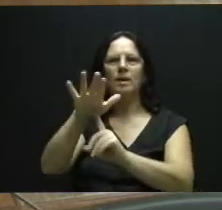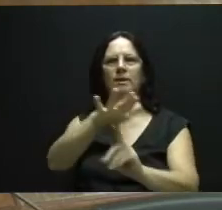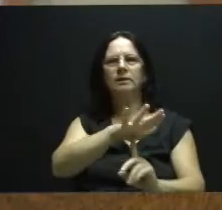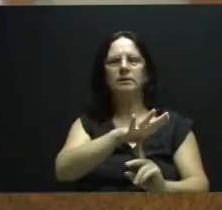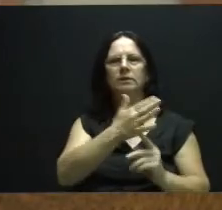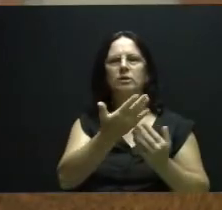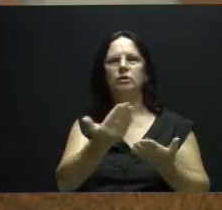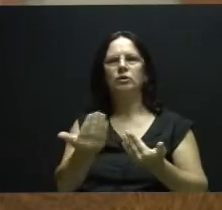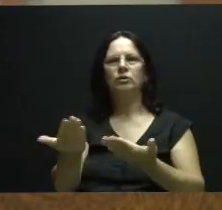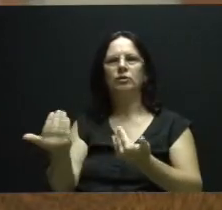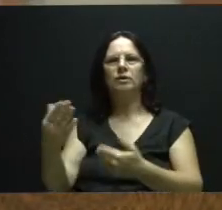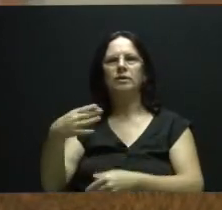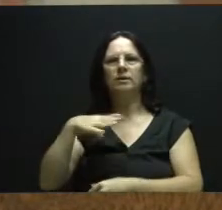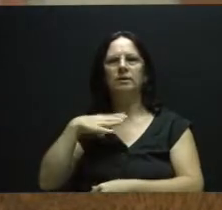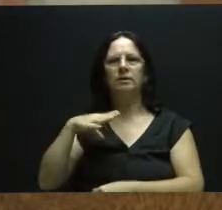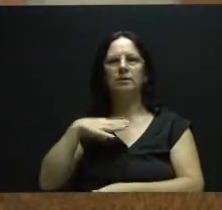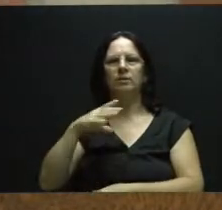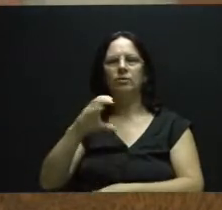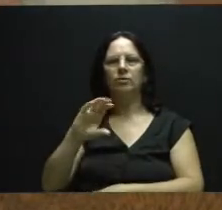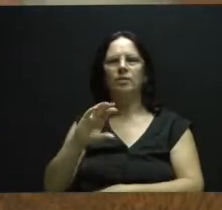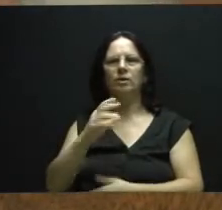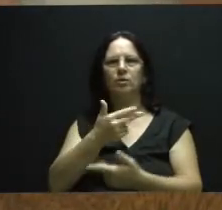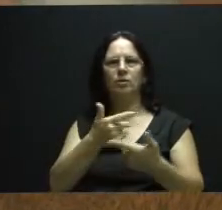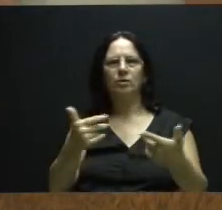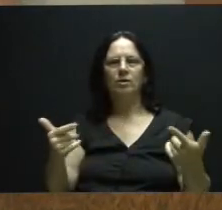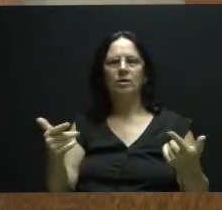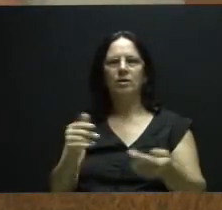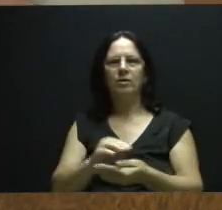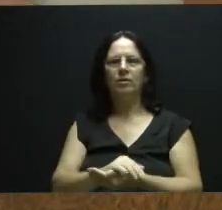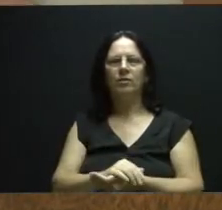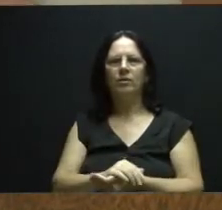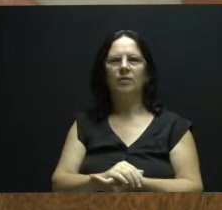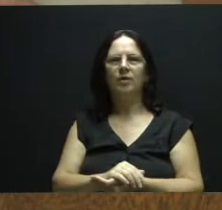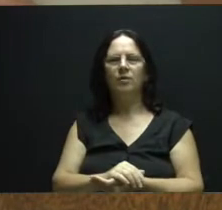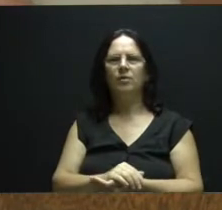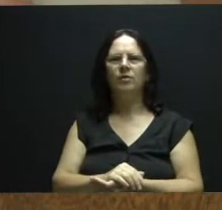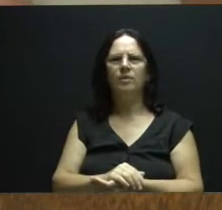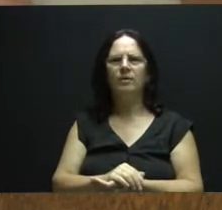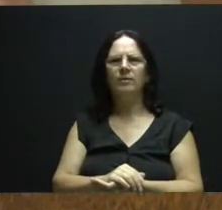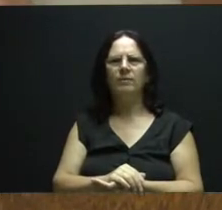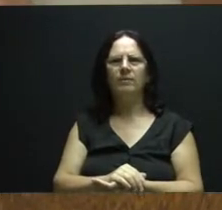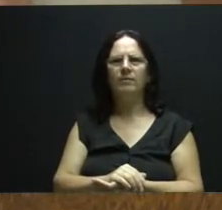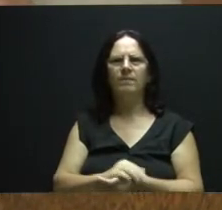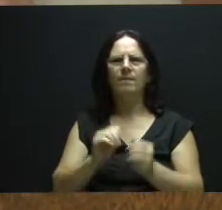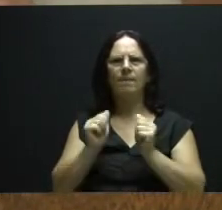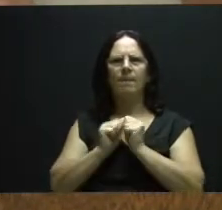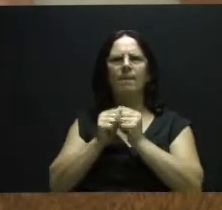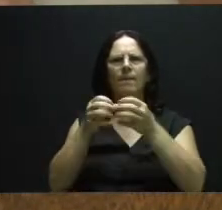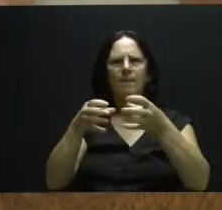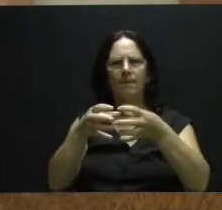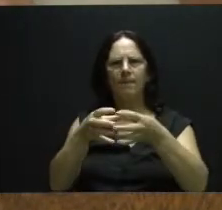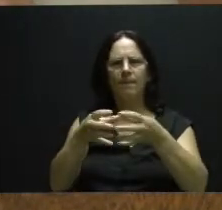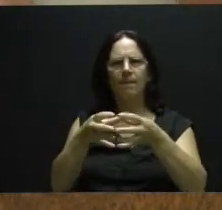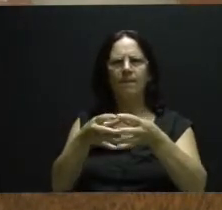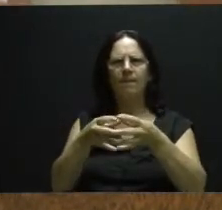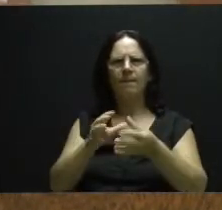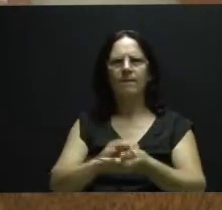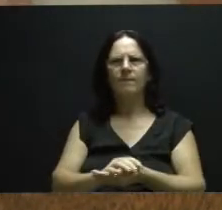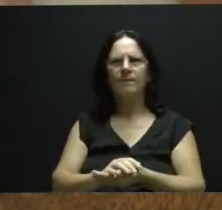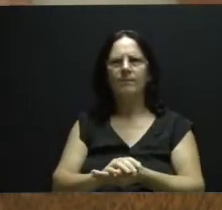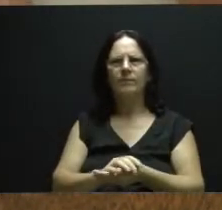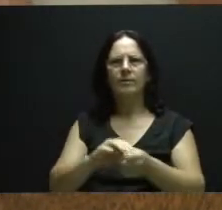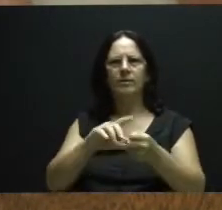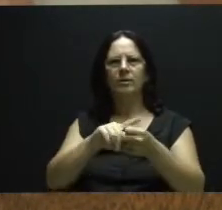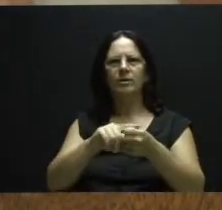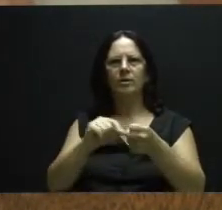do município de cubatão e dá outras providências essas comissões usando da pelo prêmio